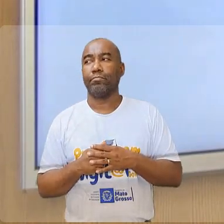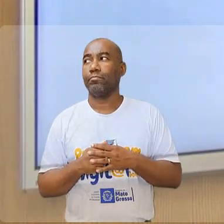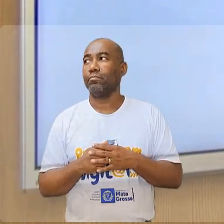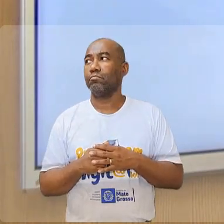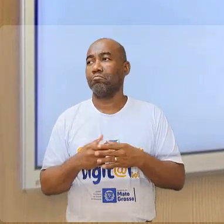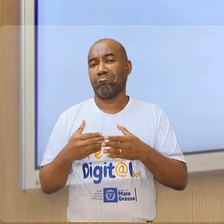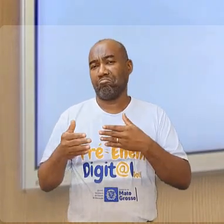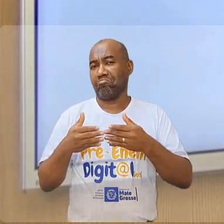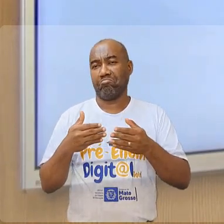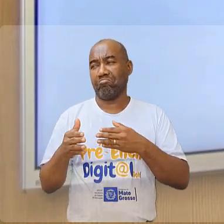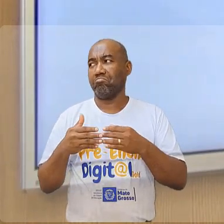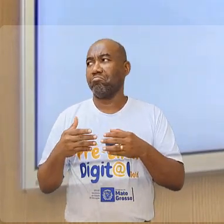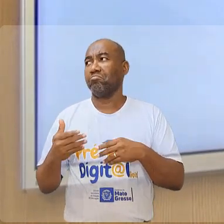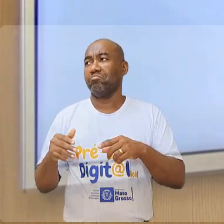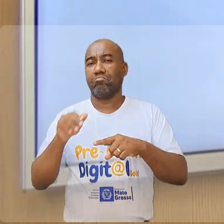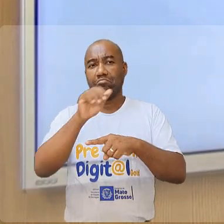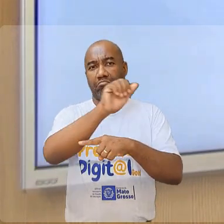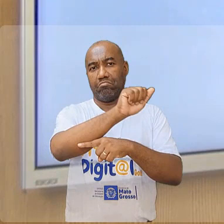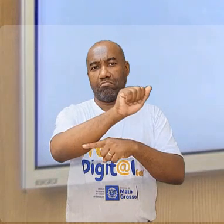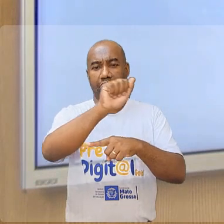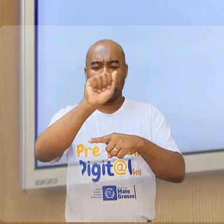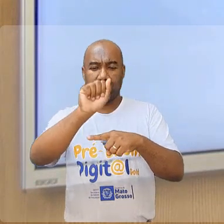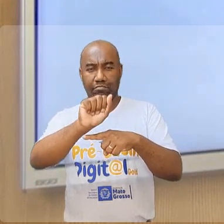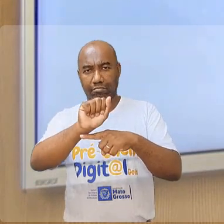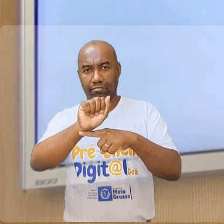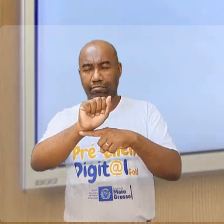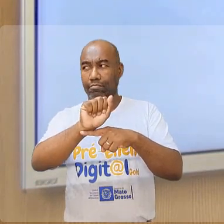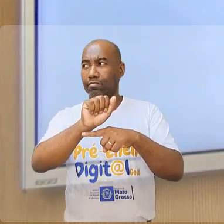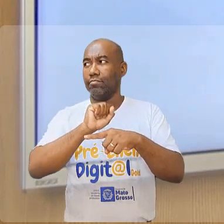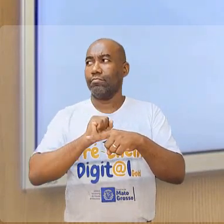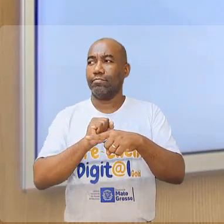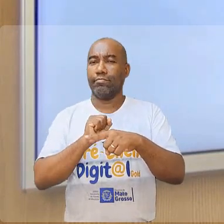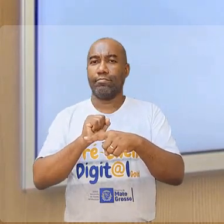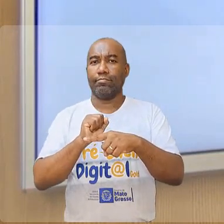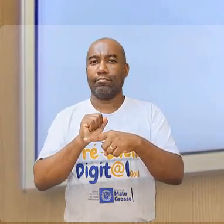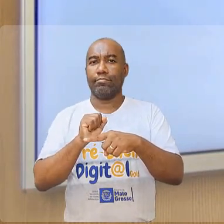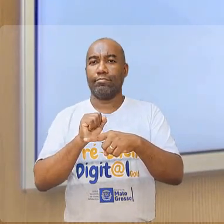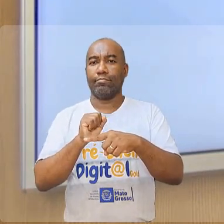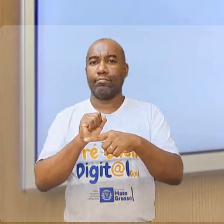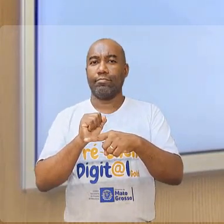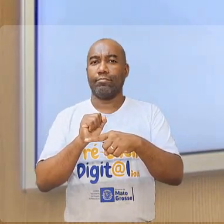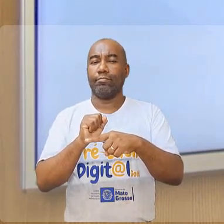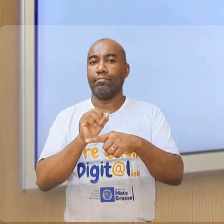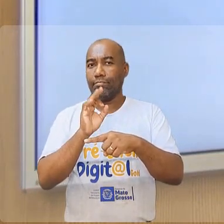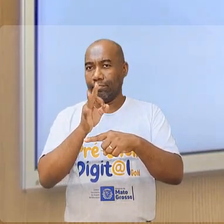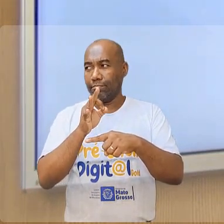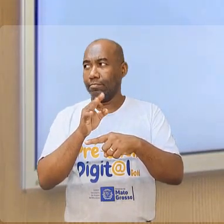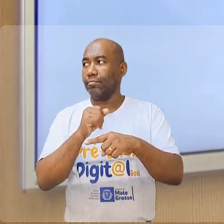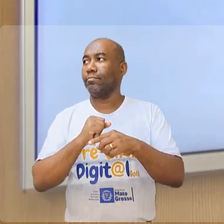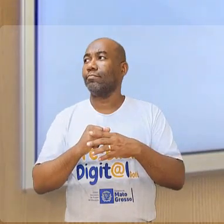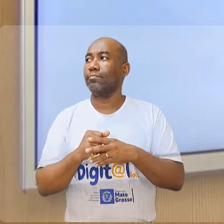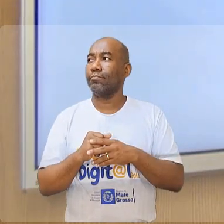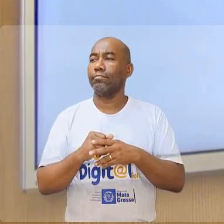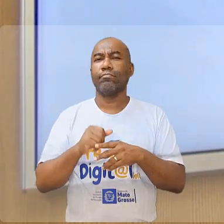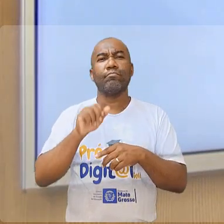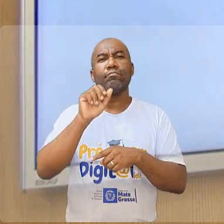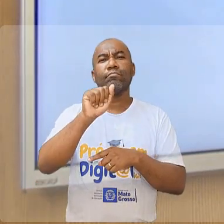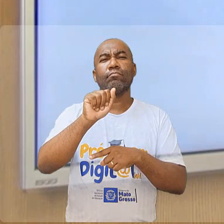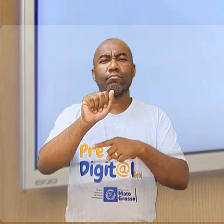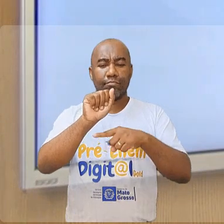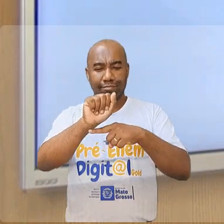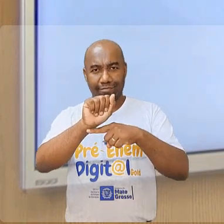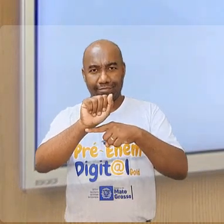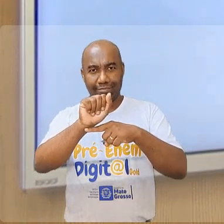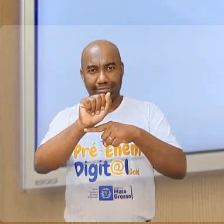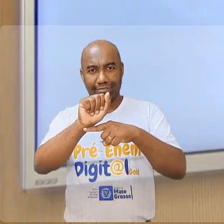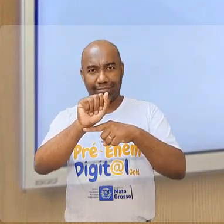posso pegar qualquer um eu vou pegar o ar porque é para chegar numa forma ali que a gente precisa usa muito beleza agora repara quem ela é